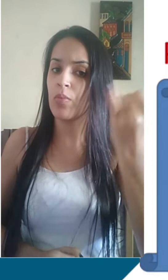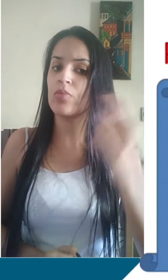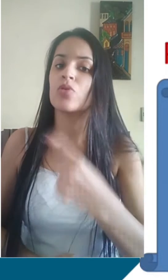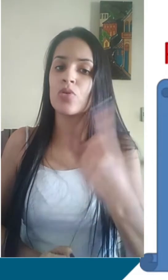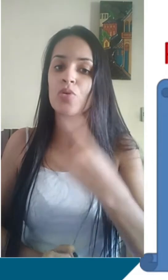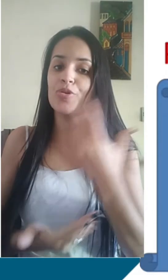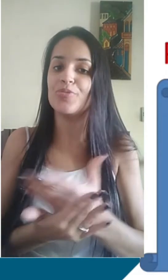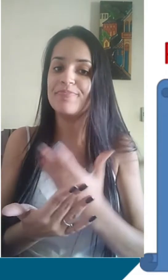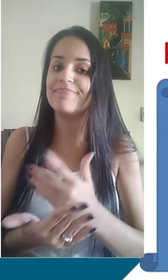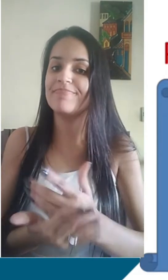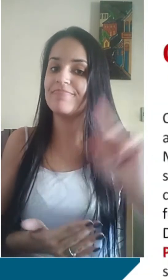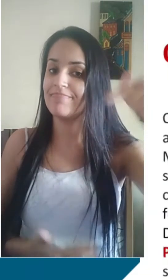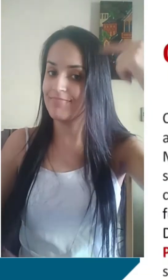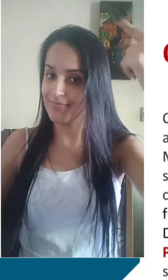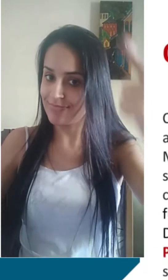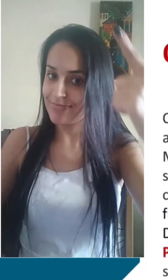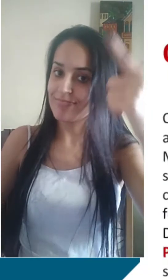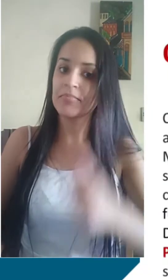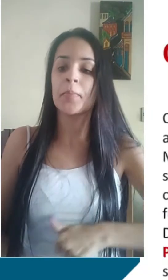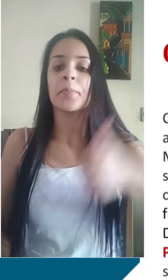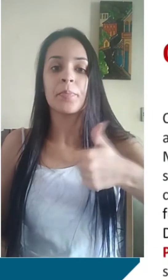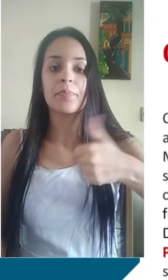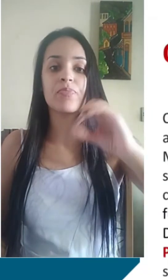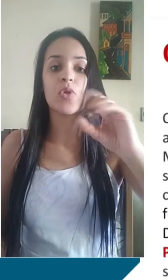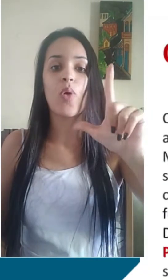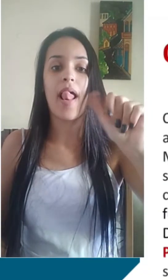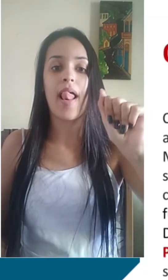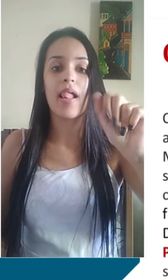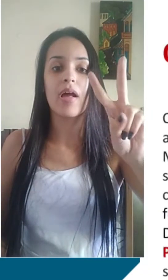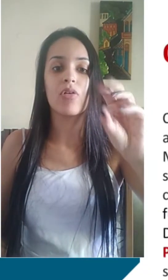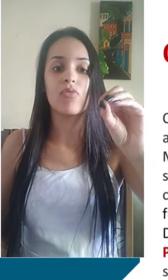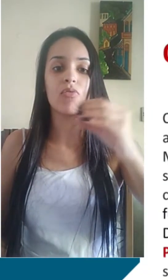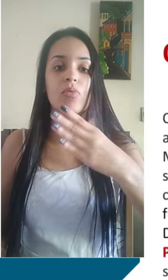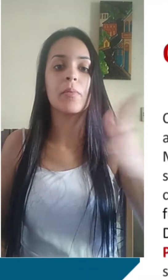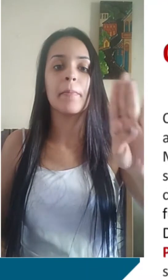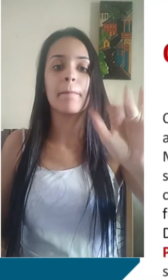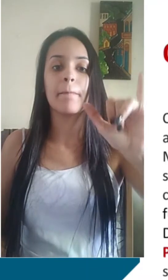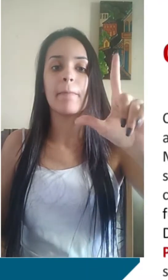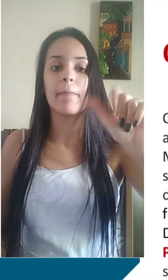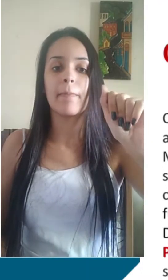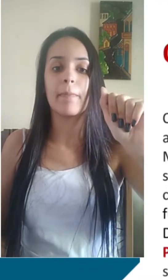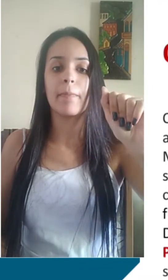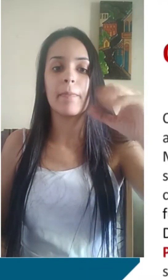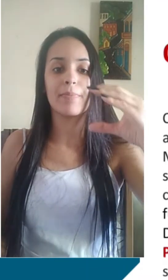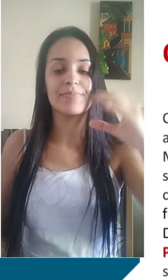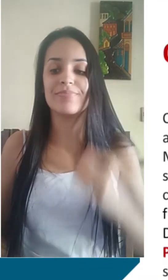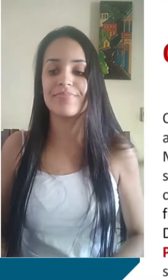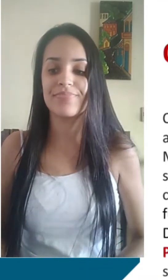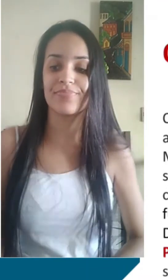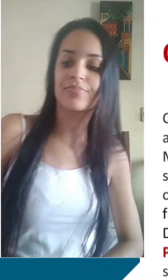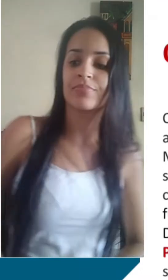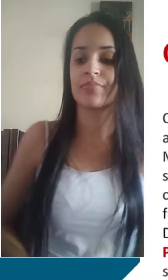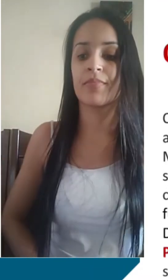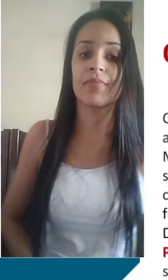Oliveira, Francisca Júlia. Olavo Braz Martins dos Guimarães Bilac nasceu no ano